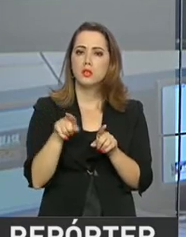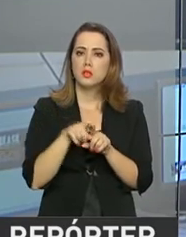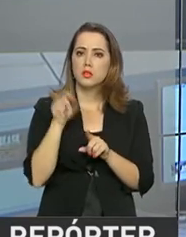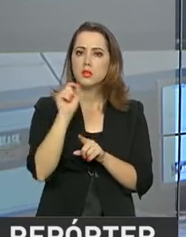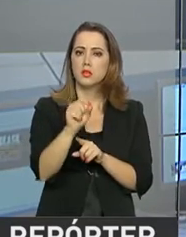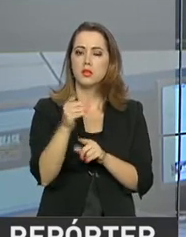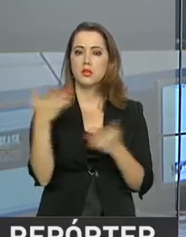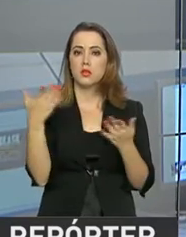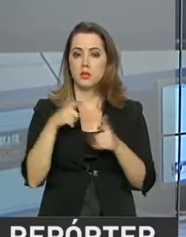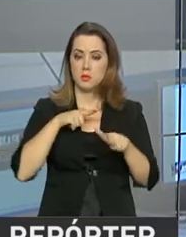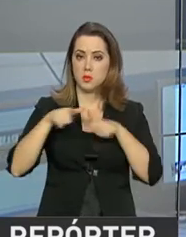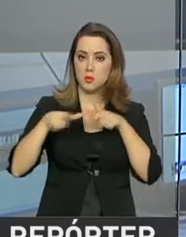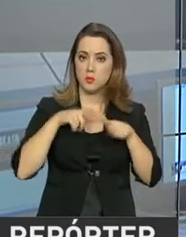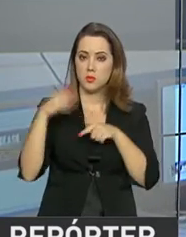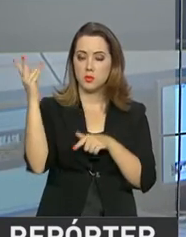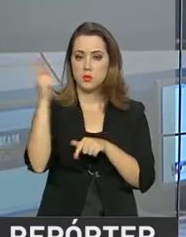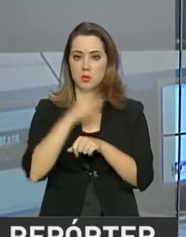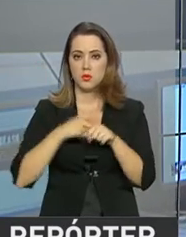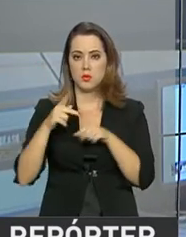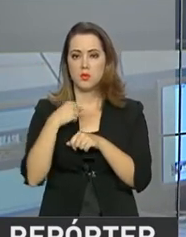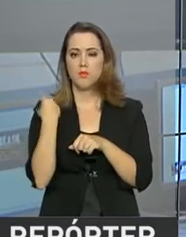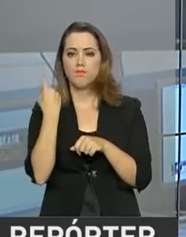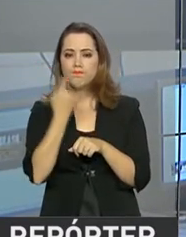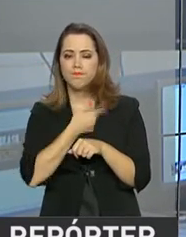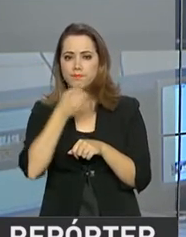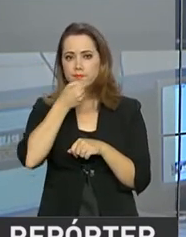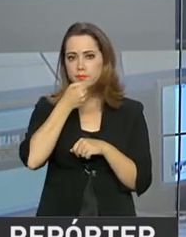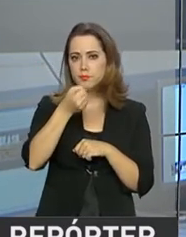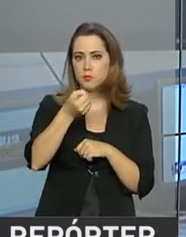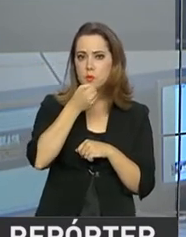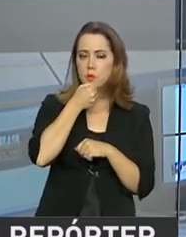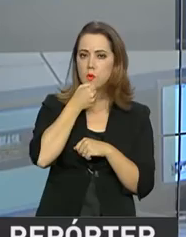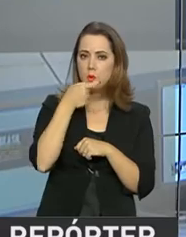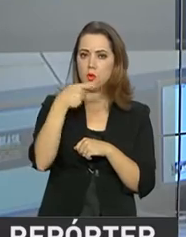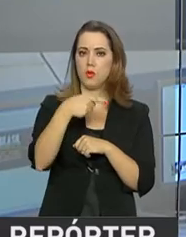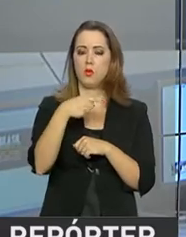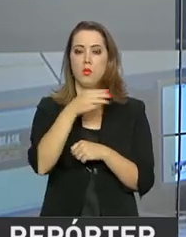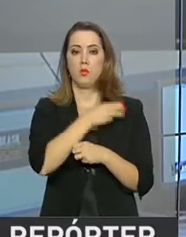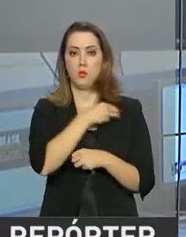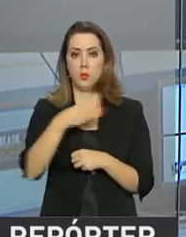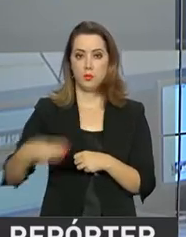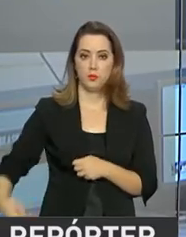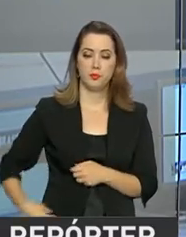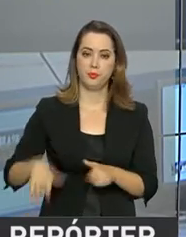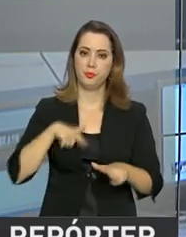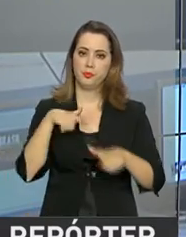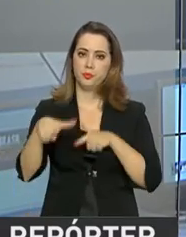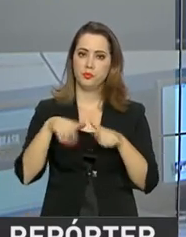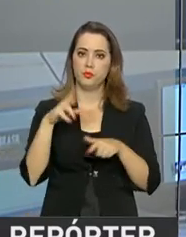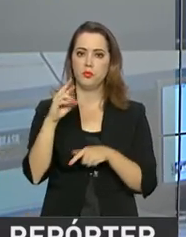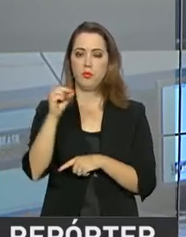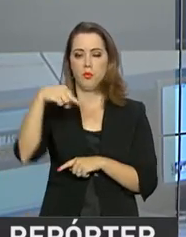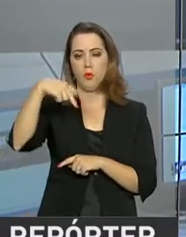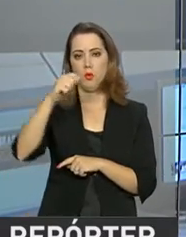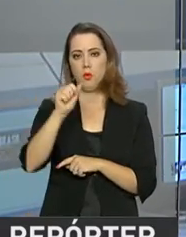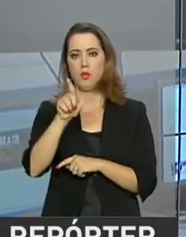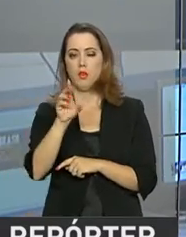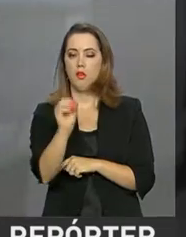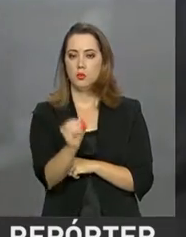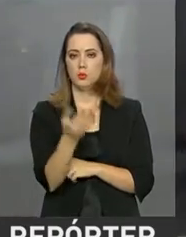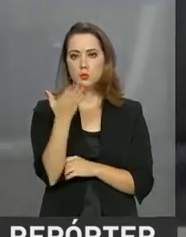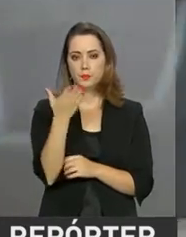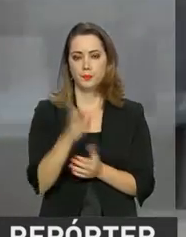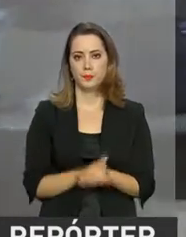trabalhista no país nossa equipe conversou com exclusividade com o ministro do trabalho ronaldo nogueira